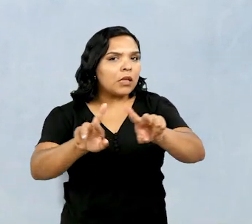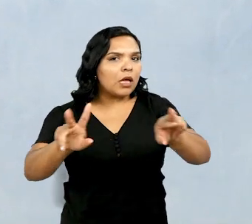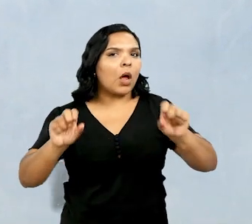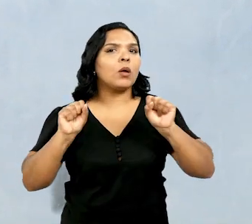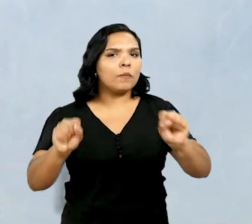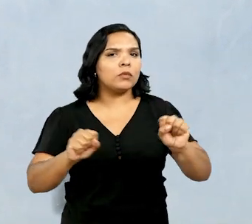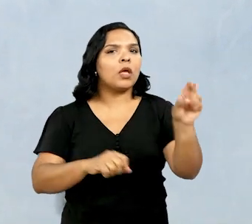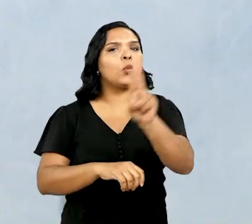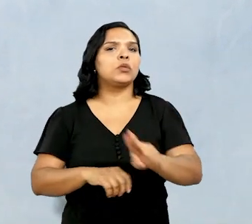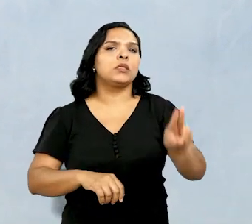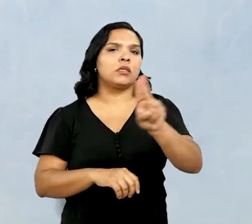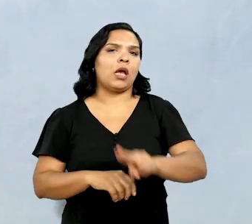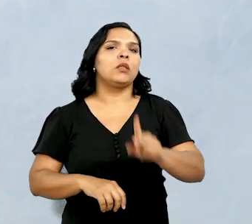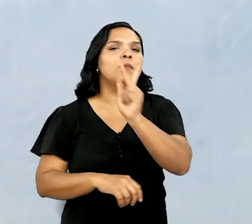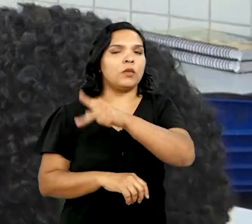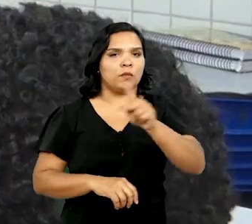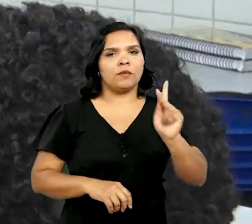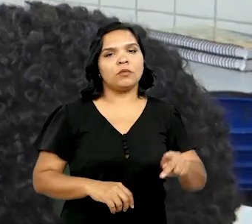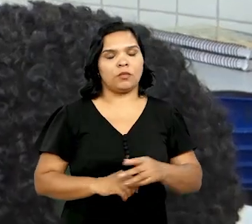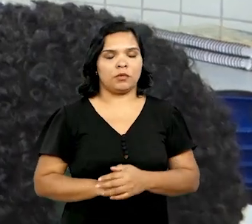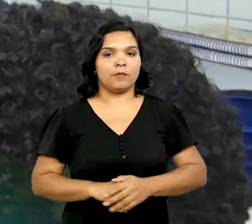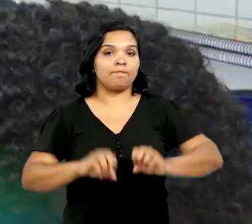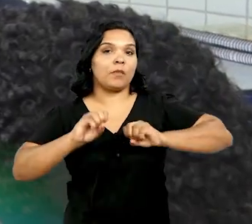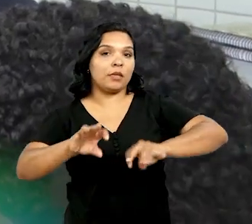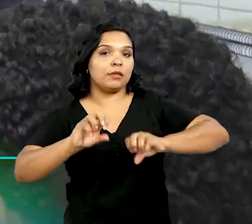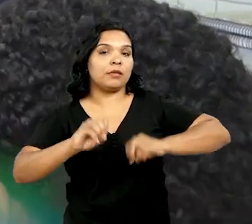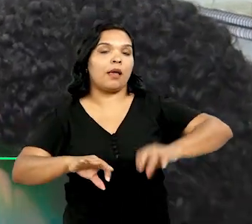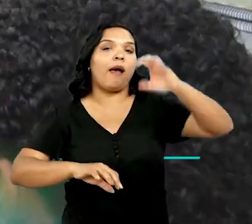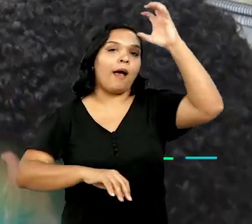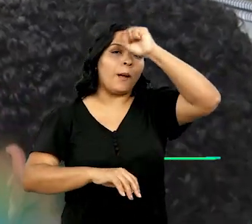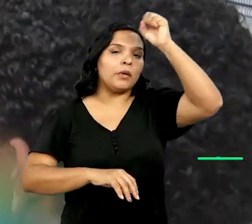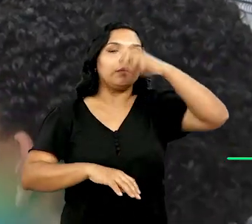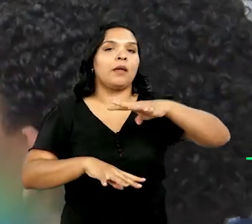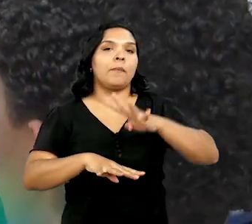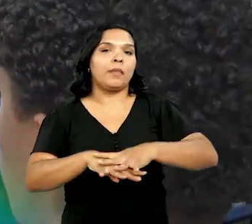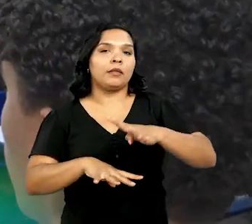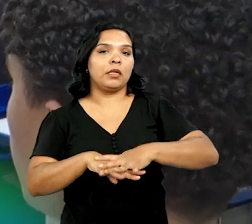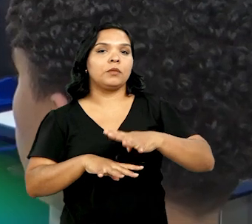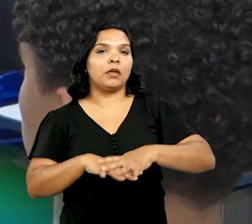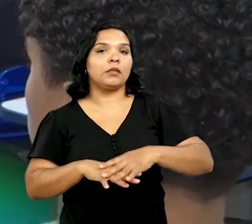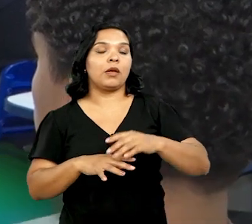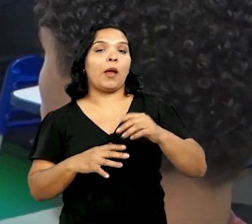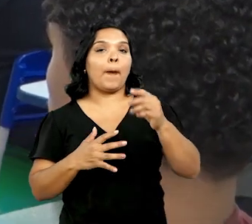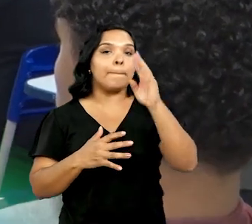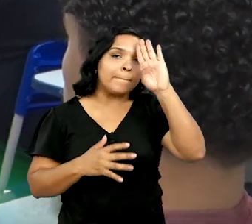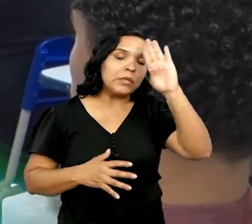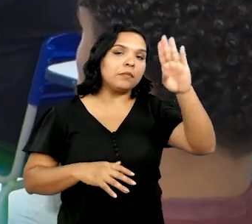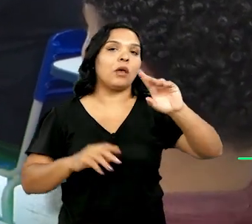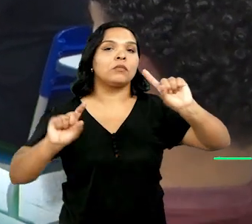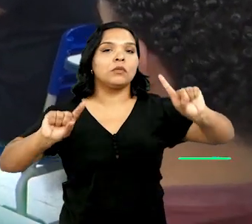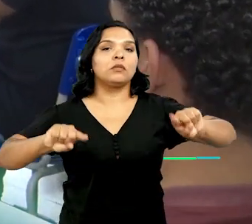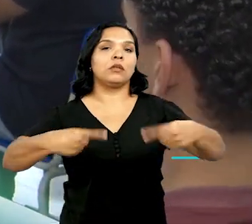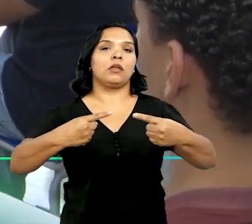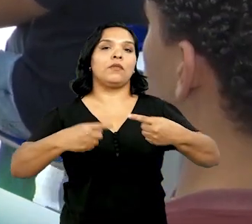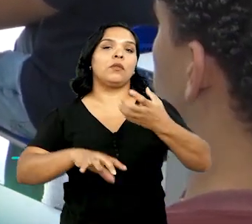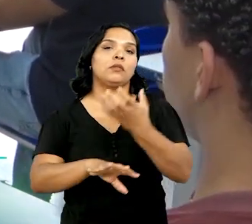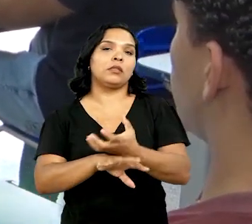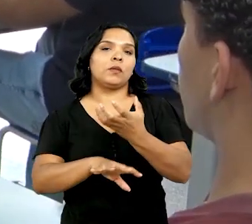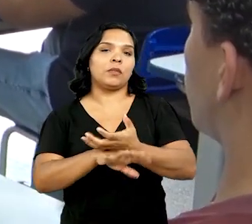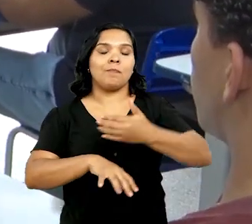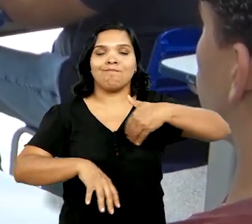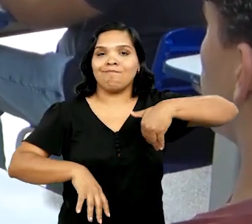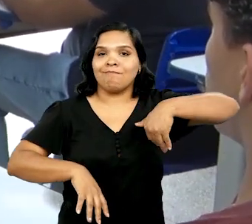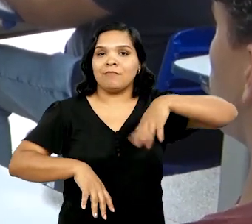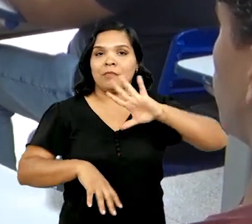que realmente possa ser utilizado pelos professores. Ensinar e aprender matemática são os principais desafios da